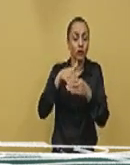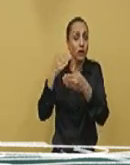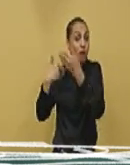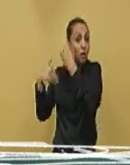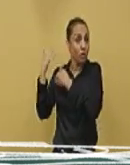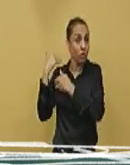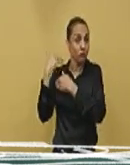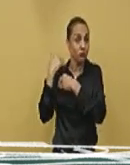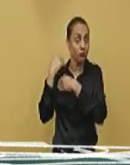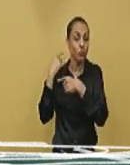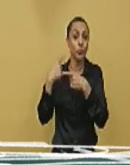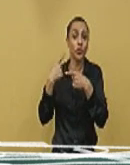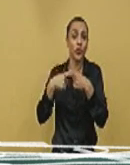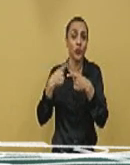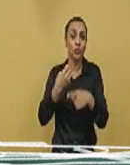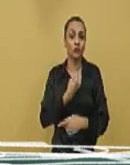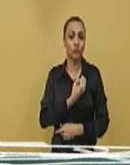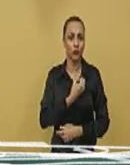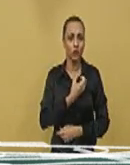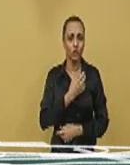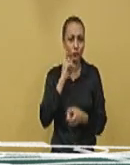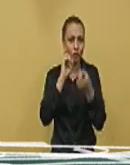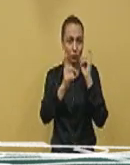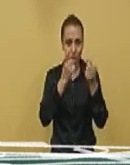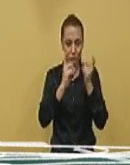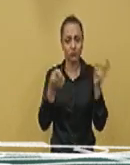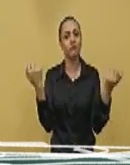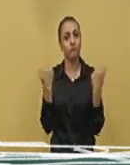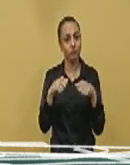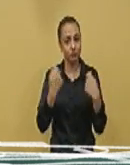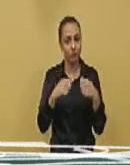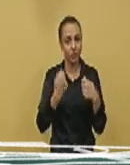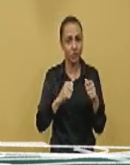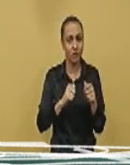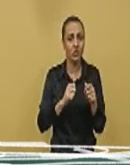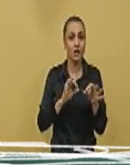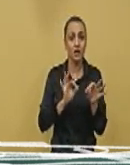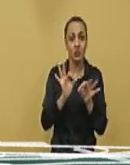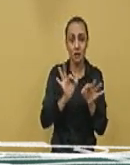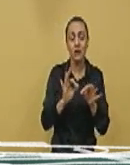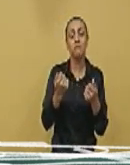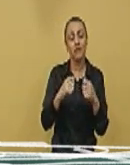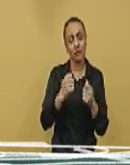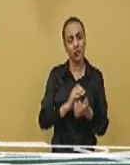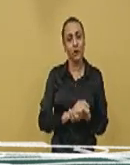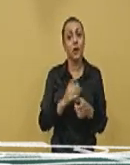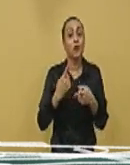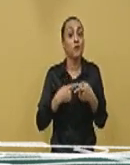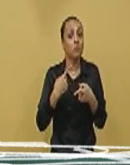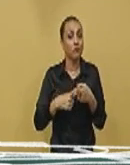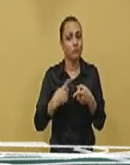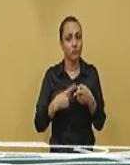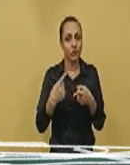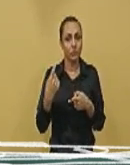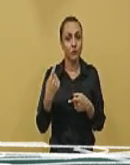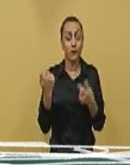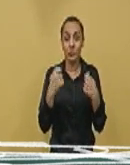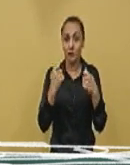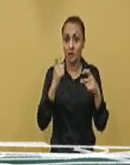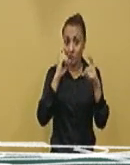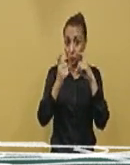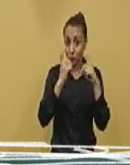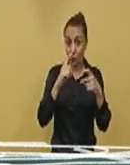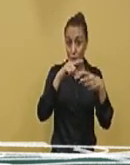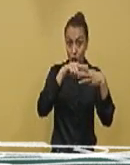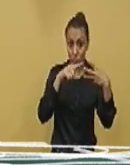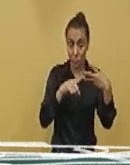pelo número de reuniões que deveriam ser que eram necessárias. Por quê? Porque tem que ser reunido os 3